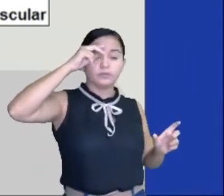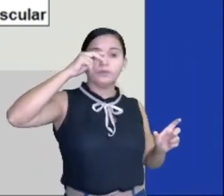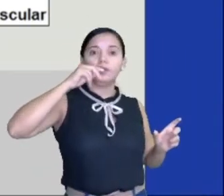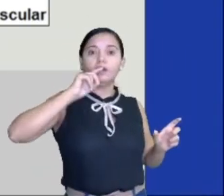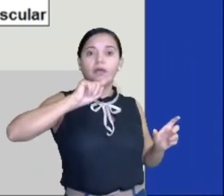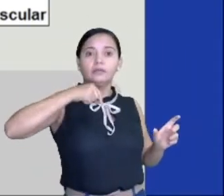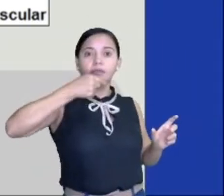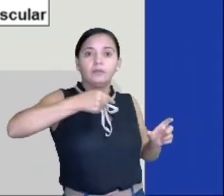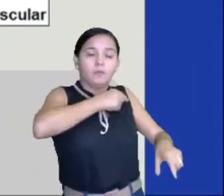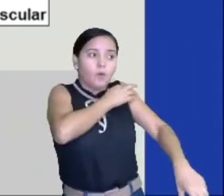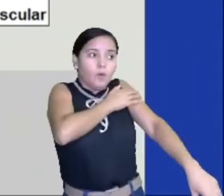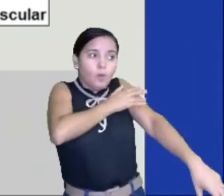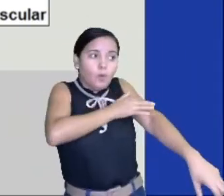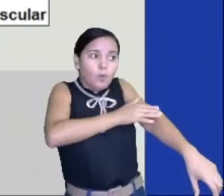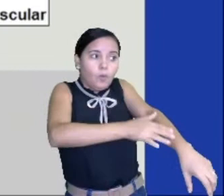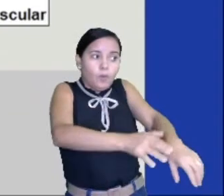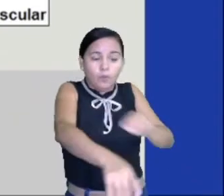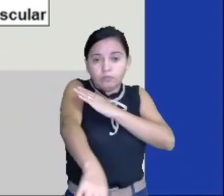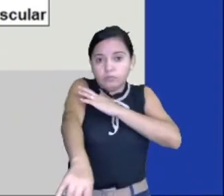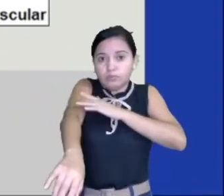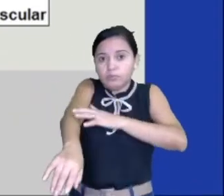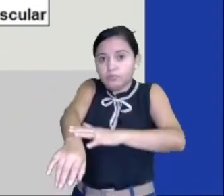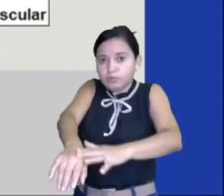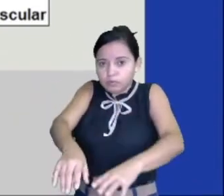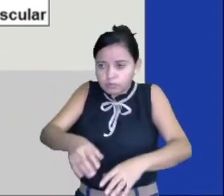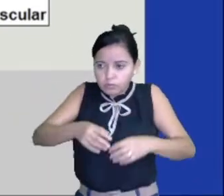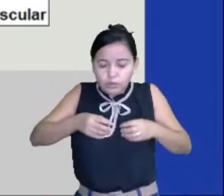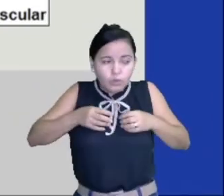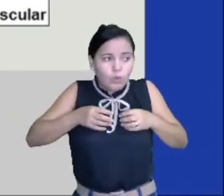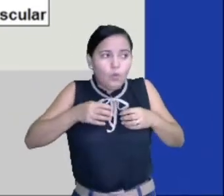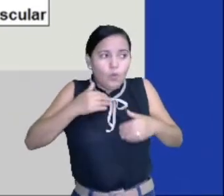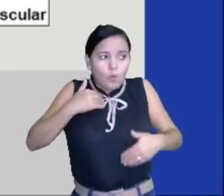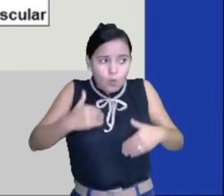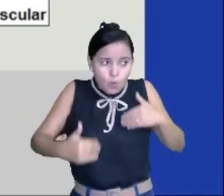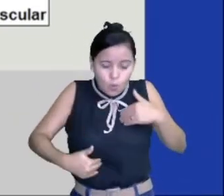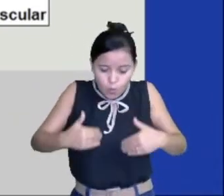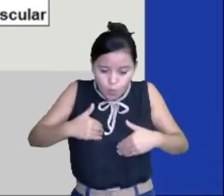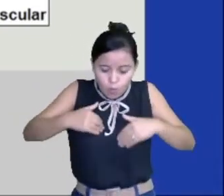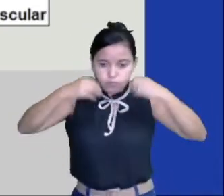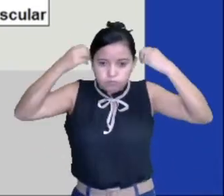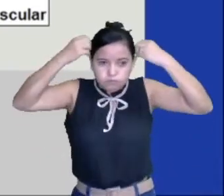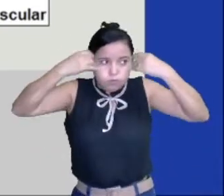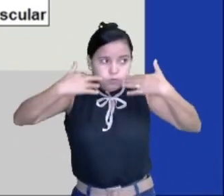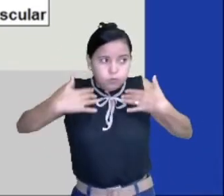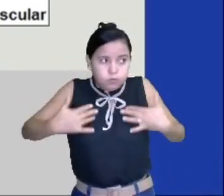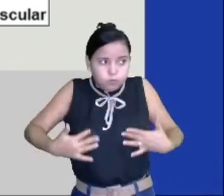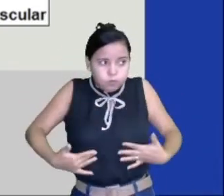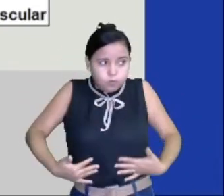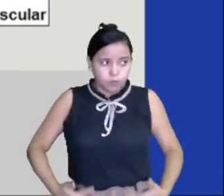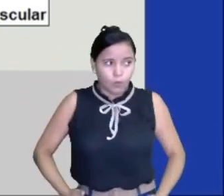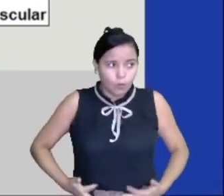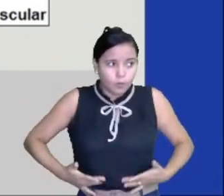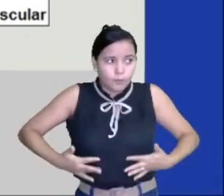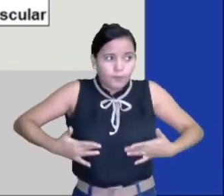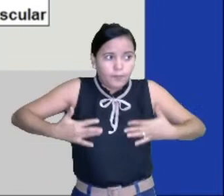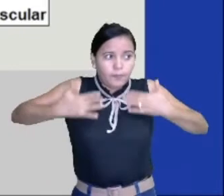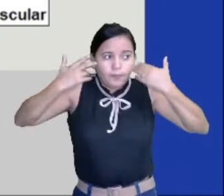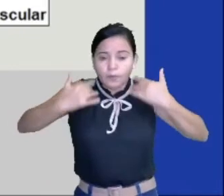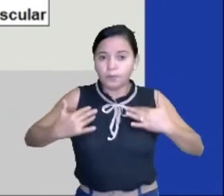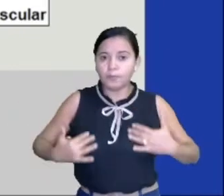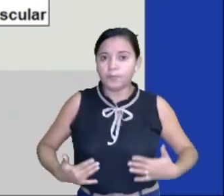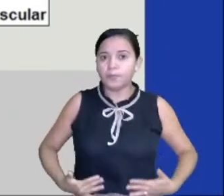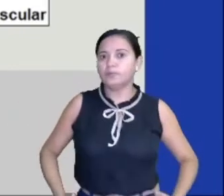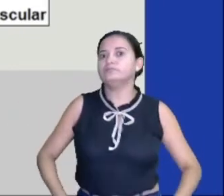braços. Ou então o estímulo pode vir de fora, passa pelos nossos músculos e para a medula espinhal, e em seguida ir para o nosso